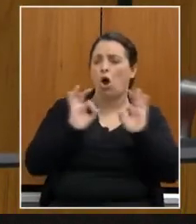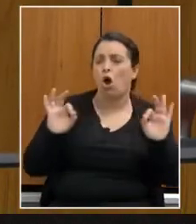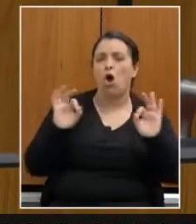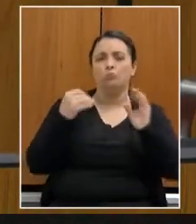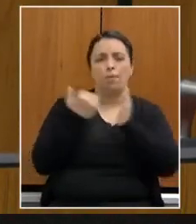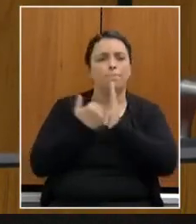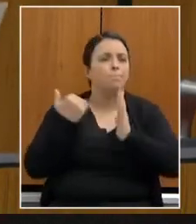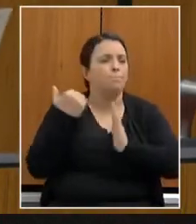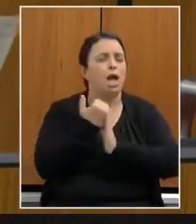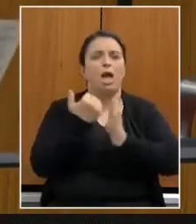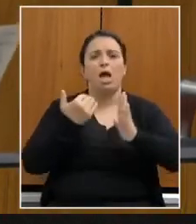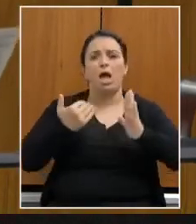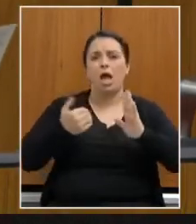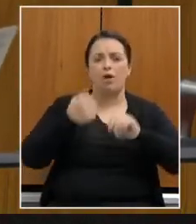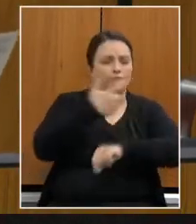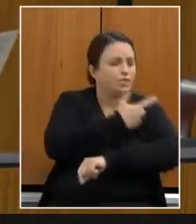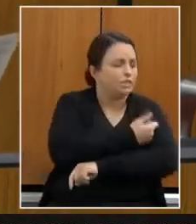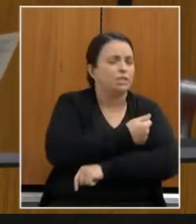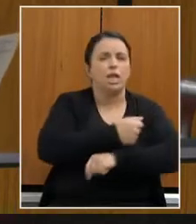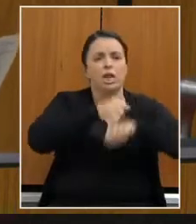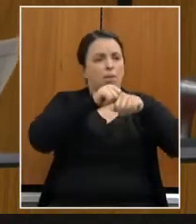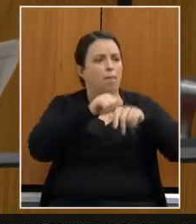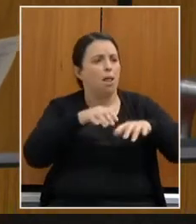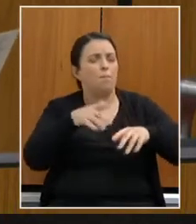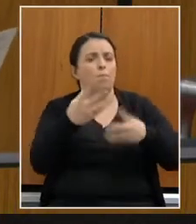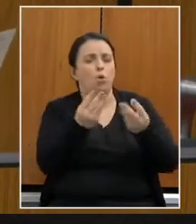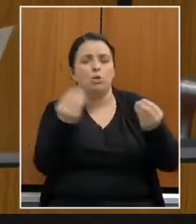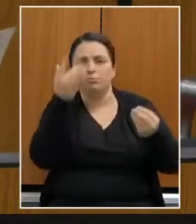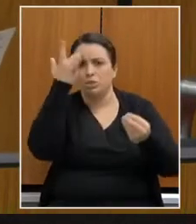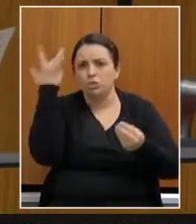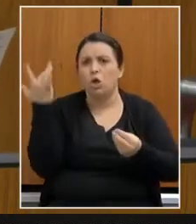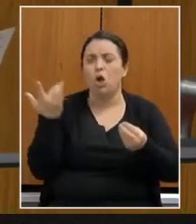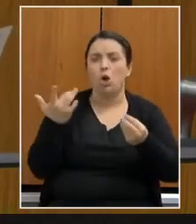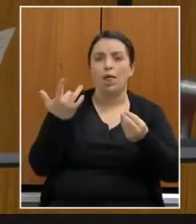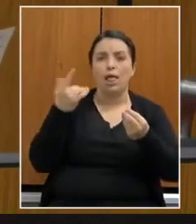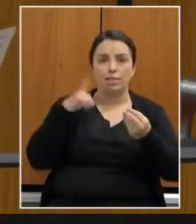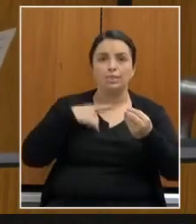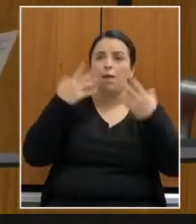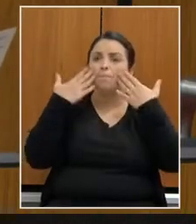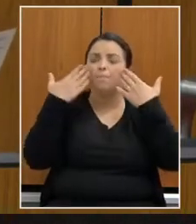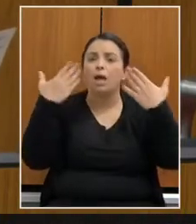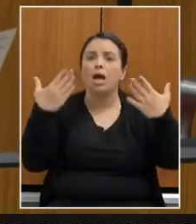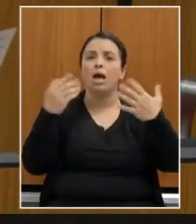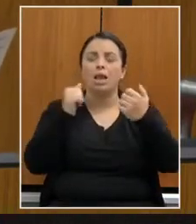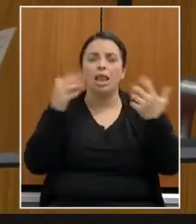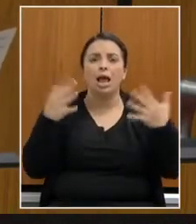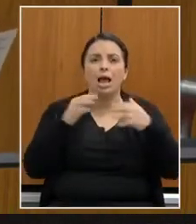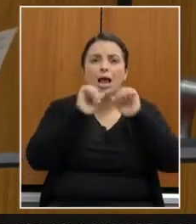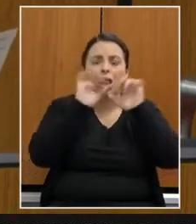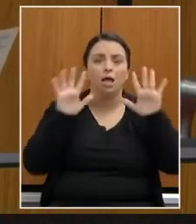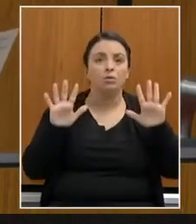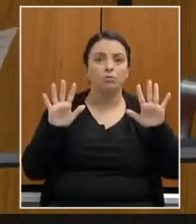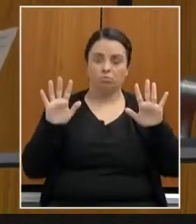operação de vacina transparência ô gente nós estamos numa tragédia